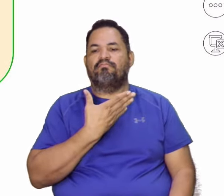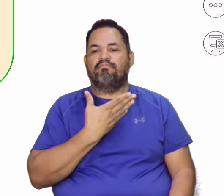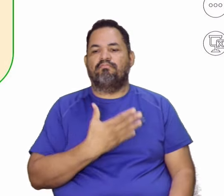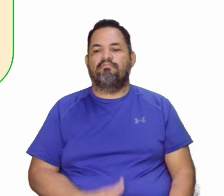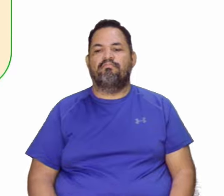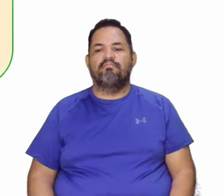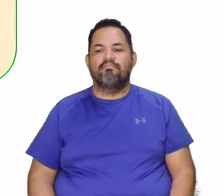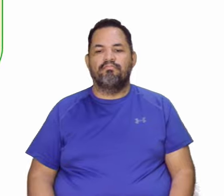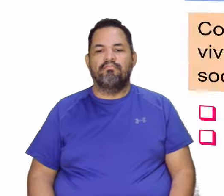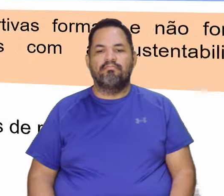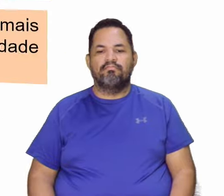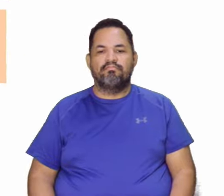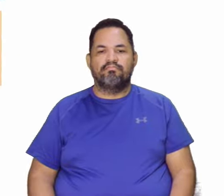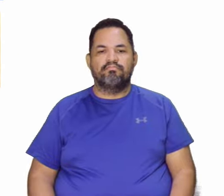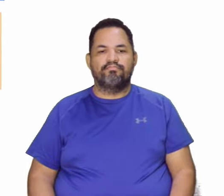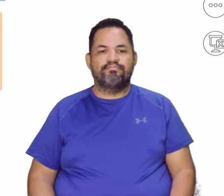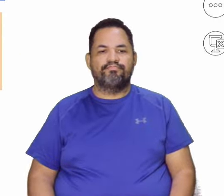bem